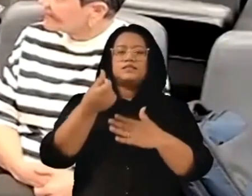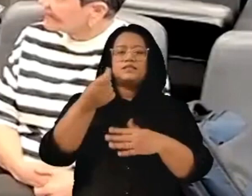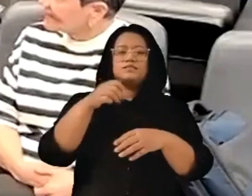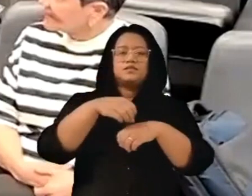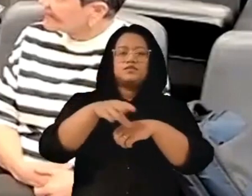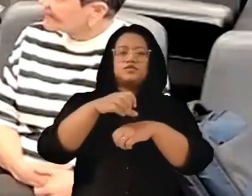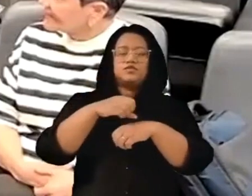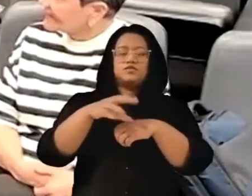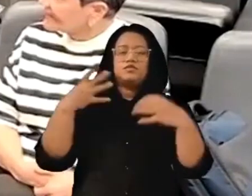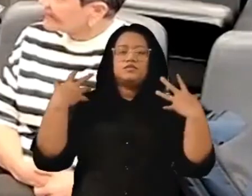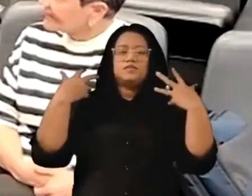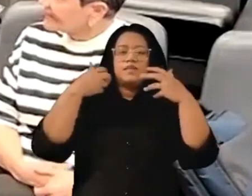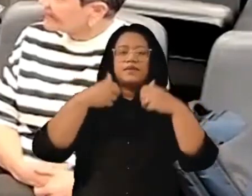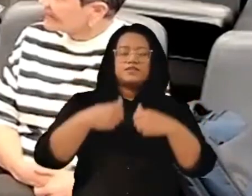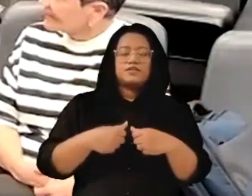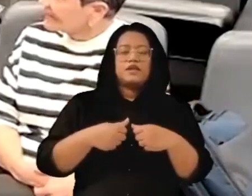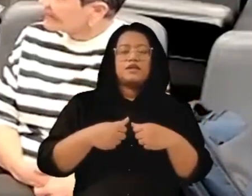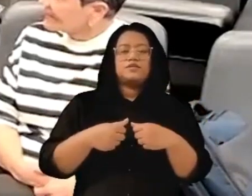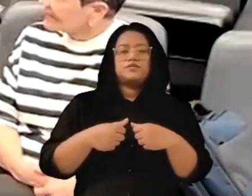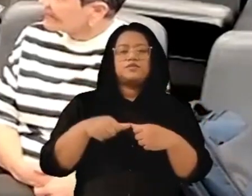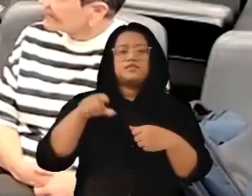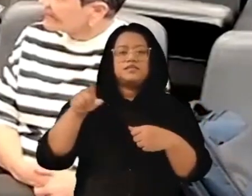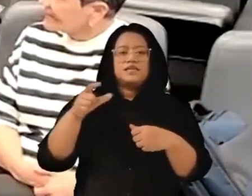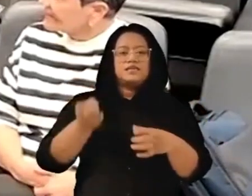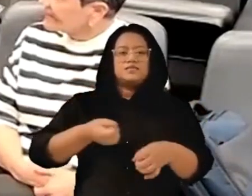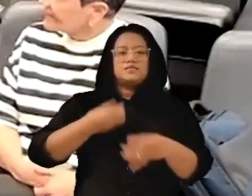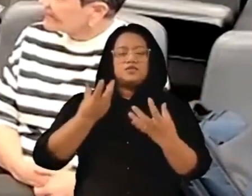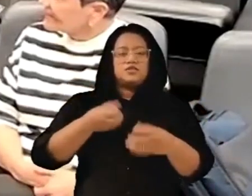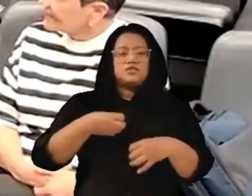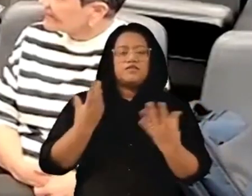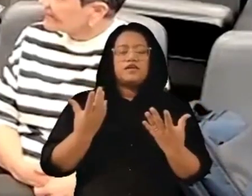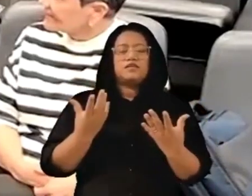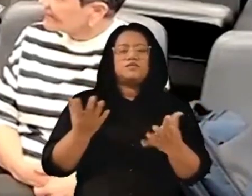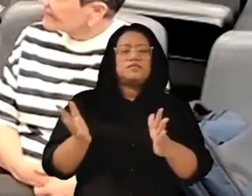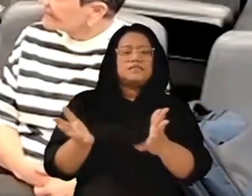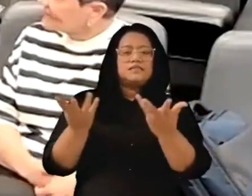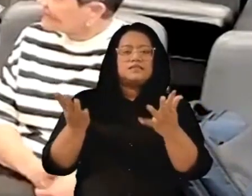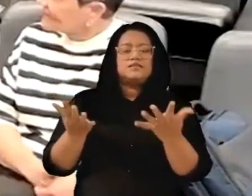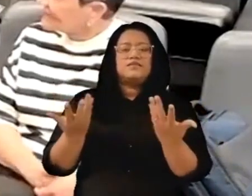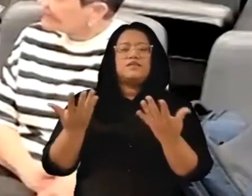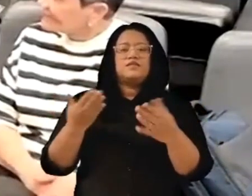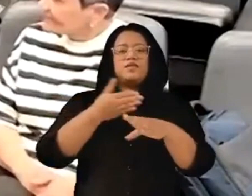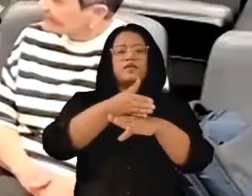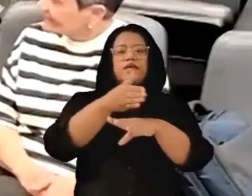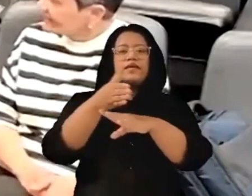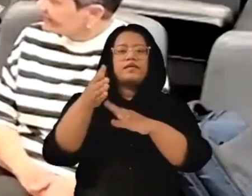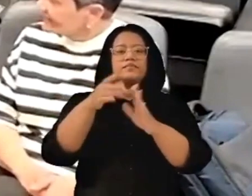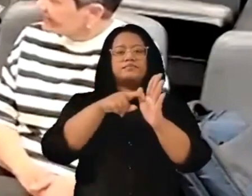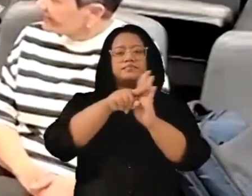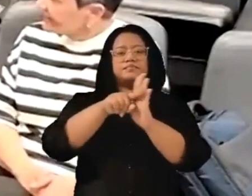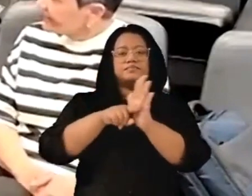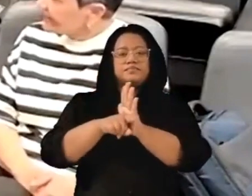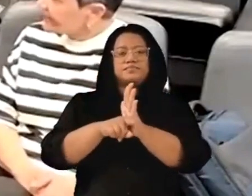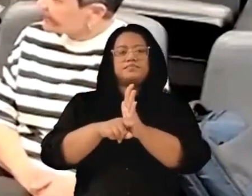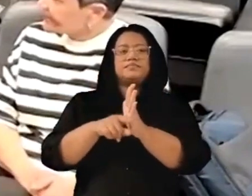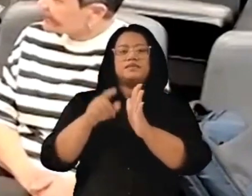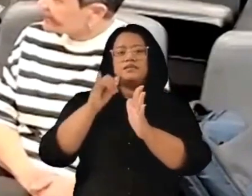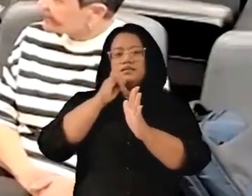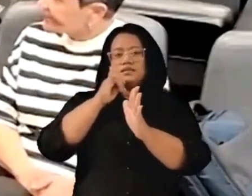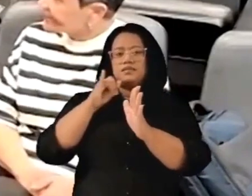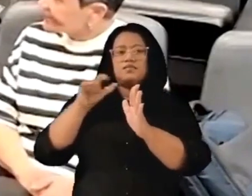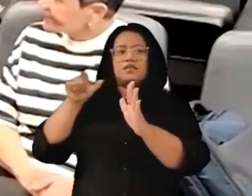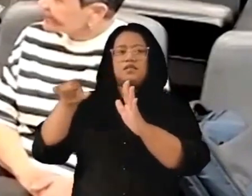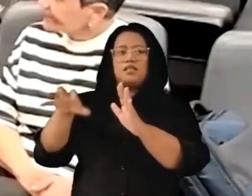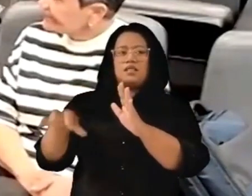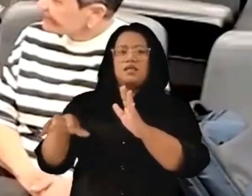que os magistrados se sintam motivados ou incentivados a realizar inspeções judiciais, ou seja, sair do fórum com todas